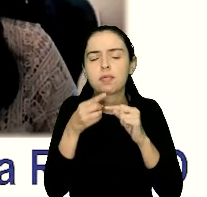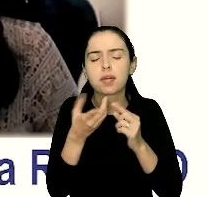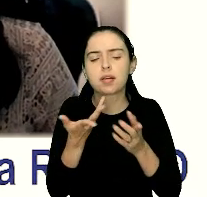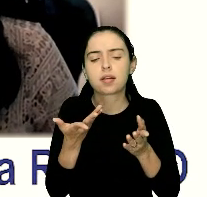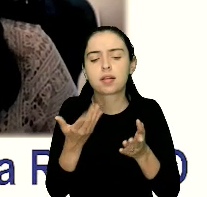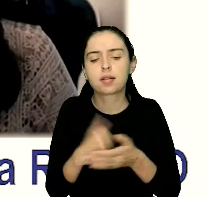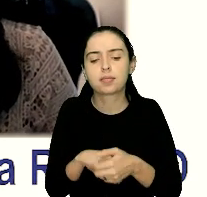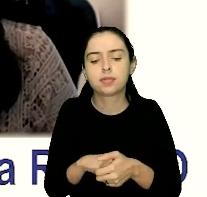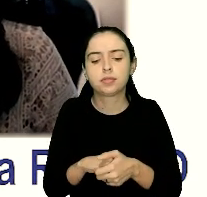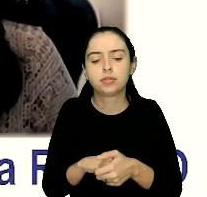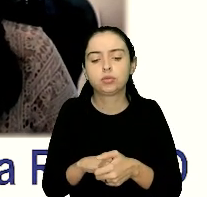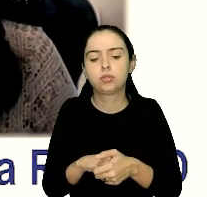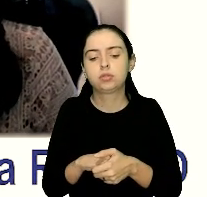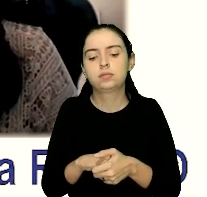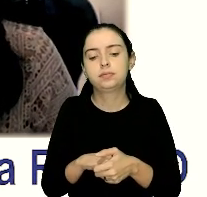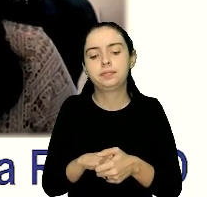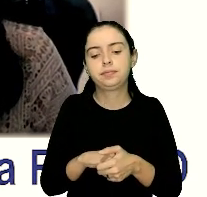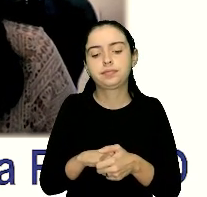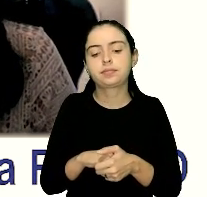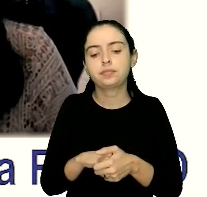algumas